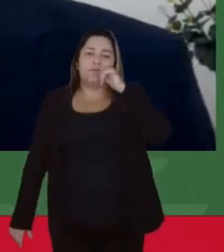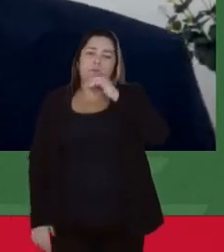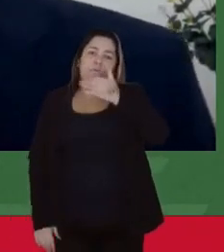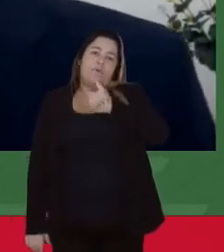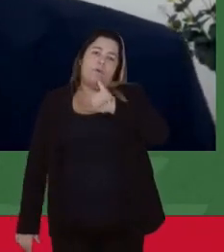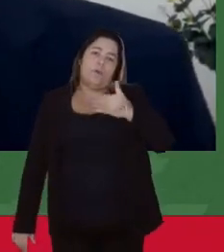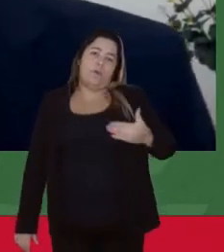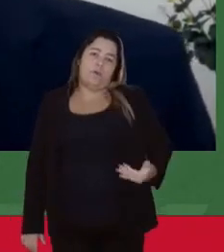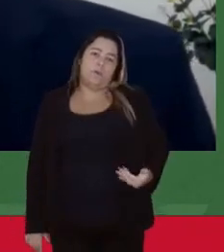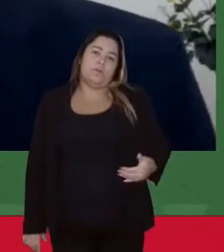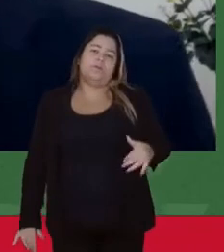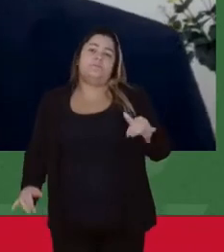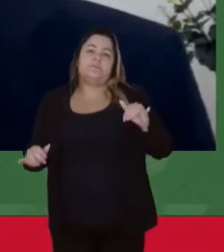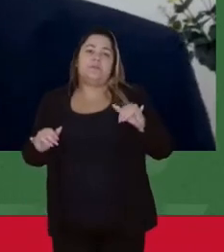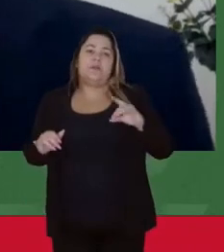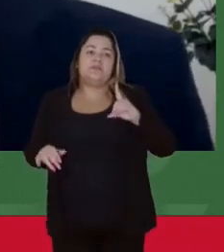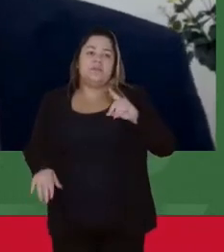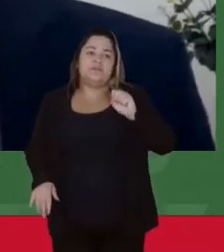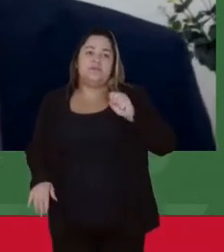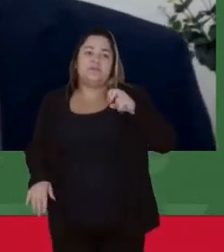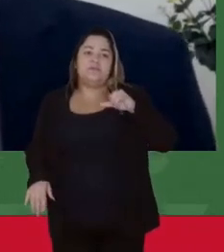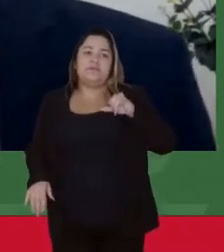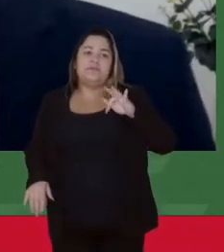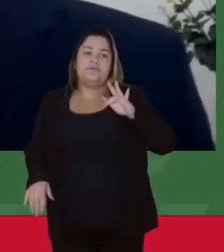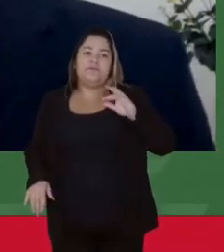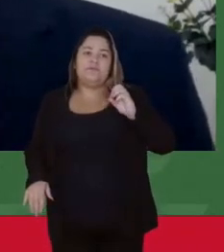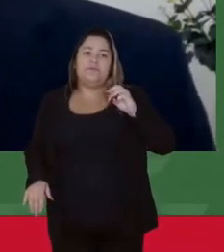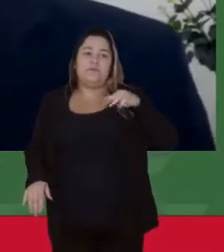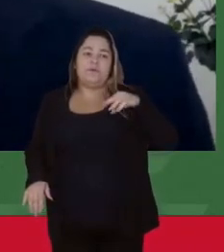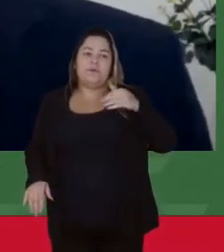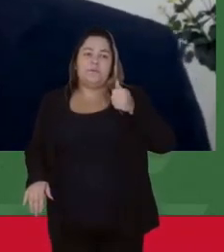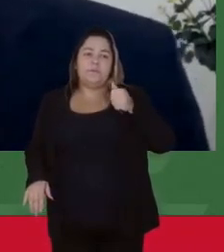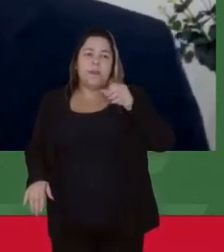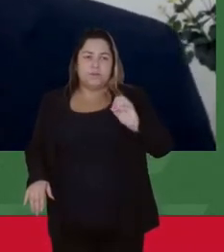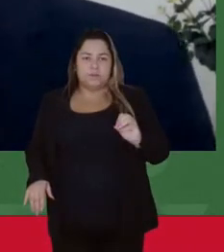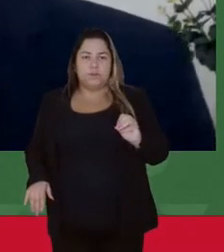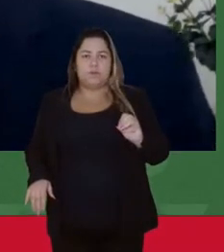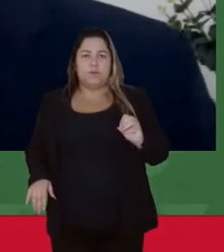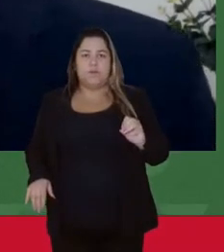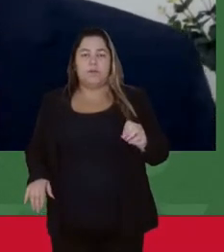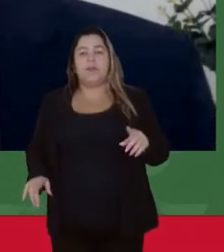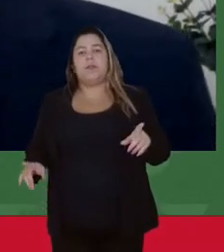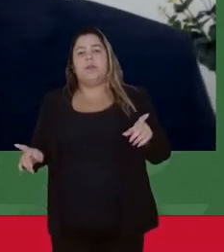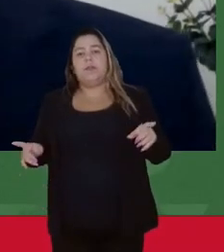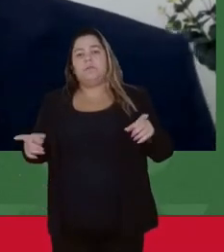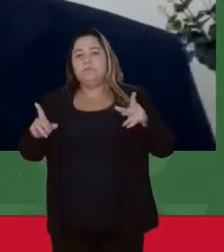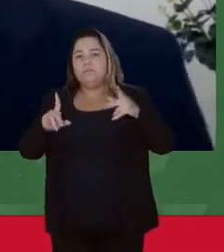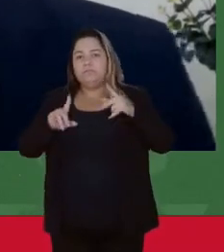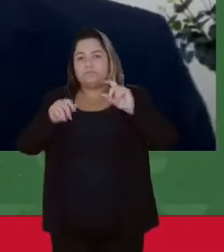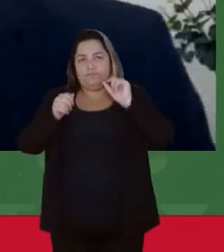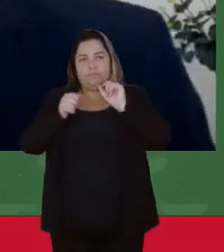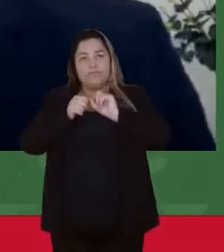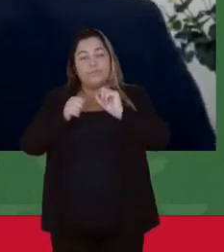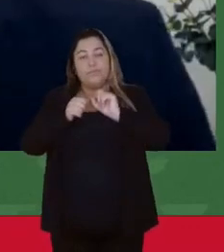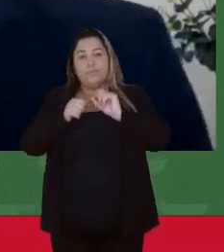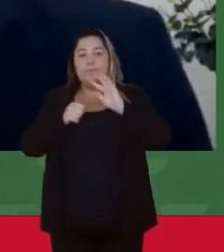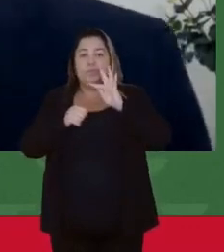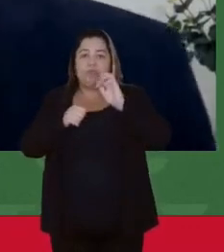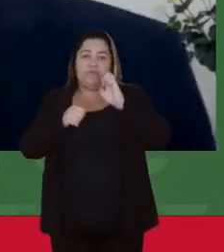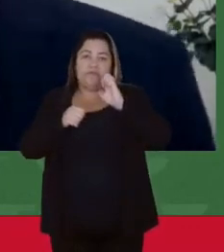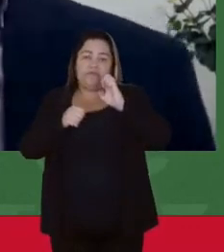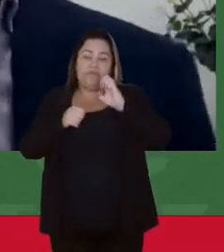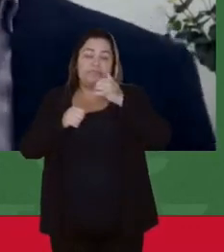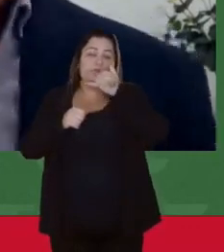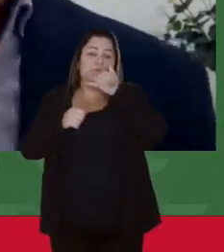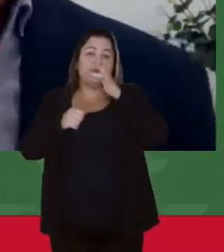com a desinformação, um governo que é produtor de fake news diariamente, um governo que tem uma meta